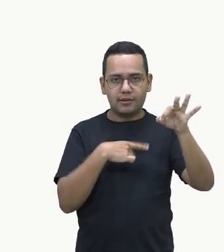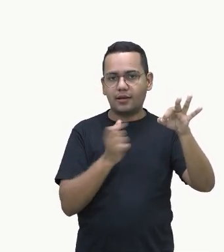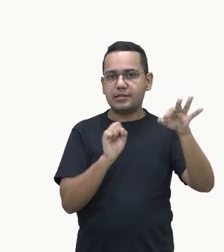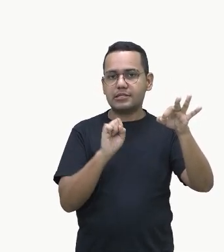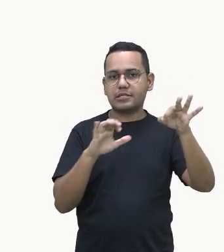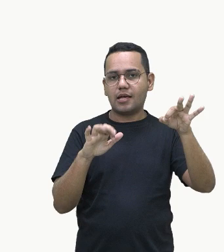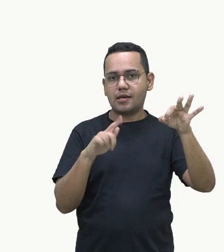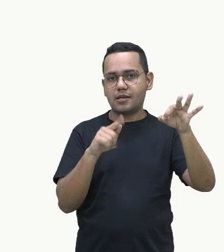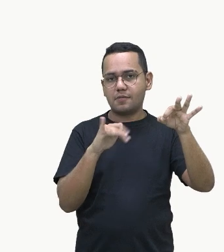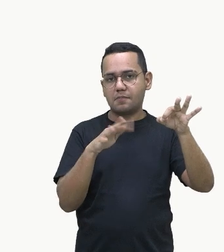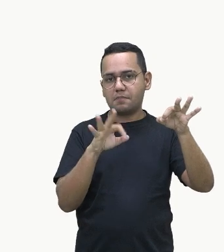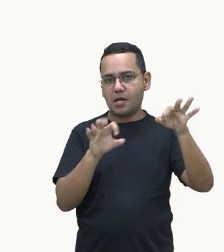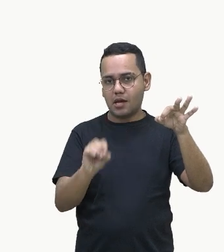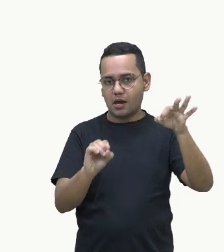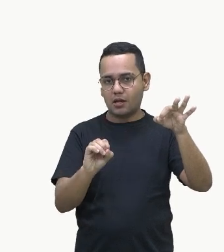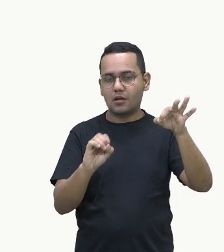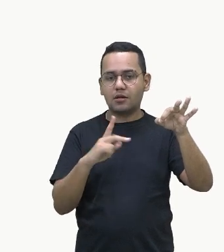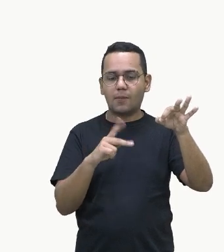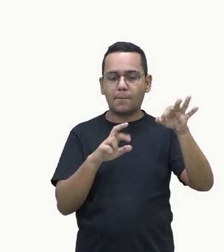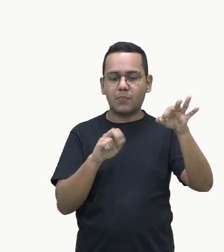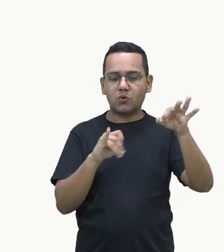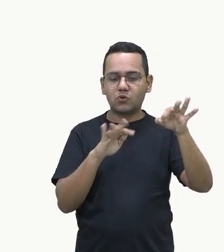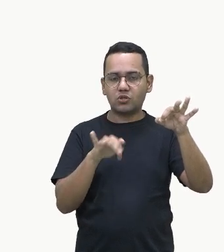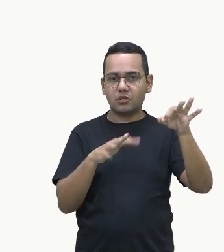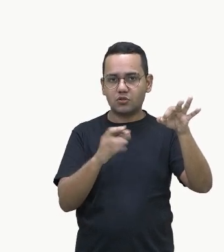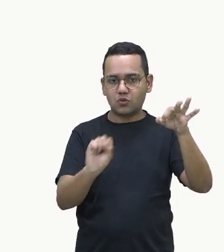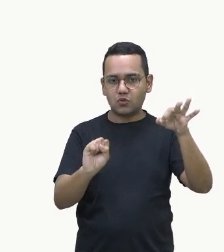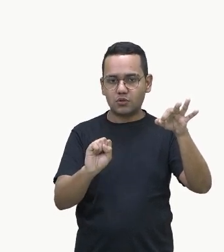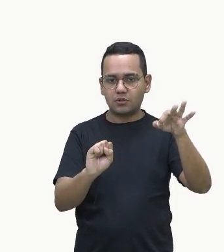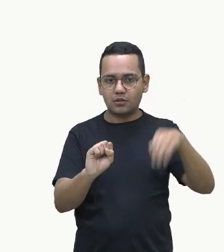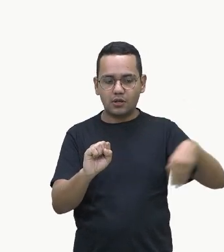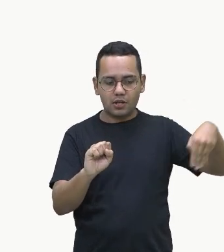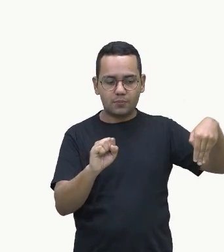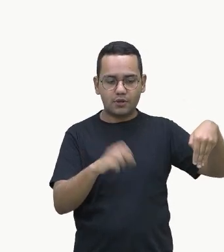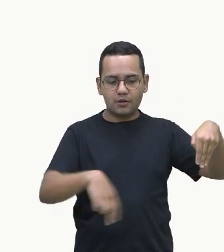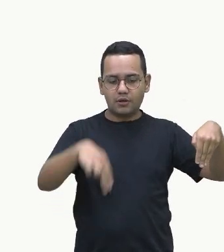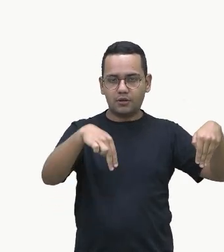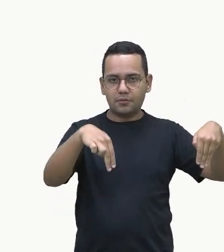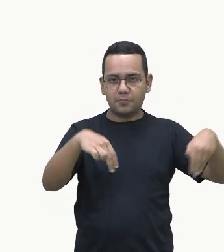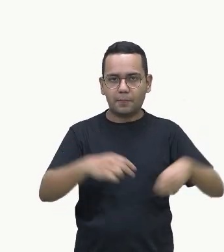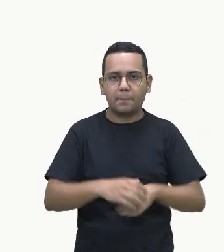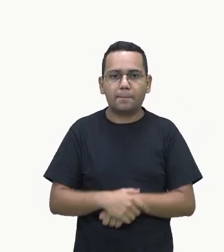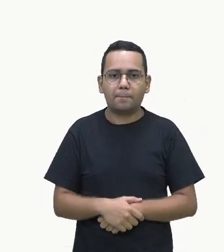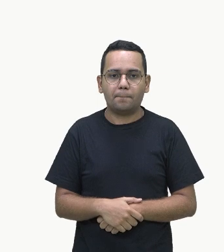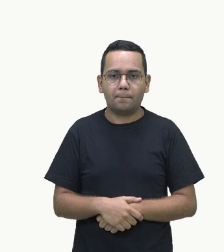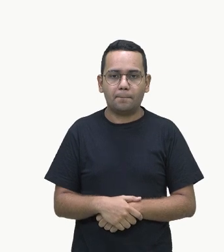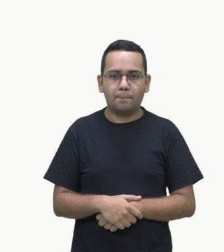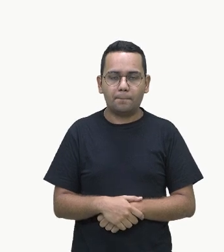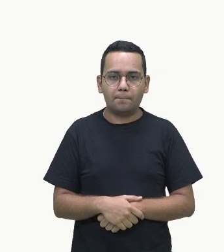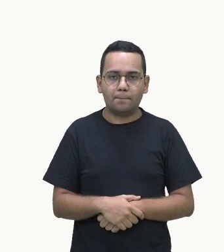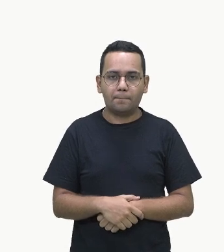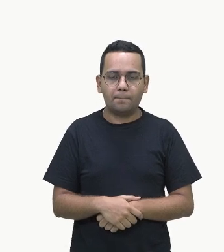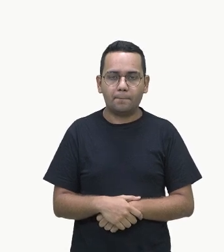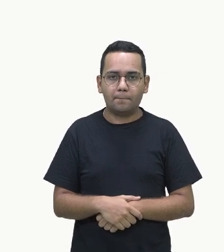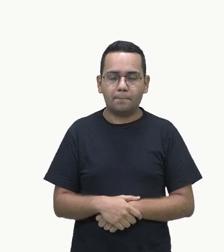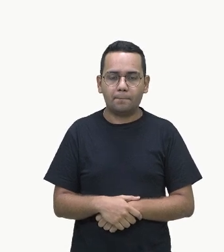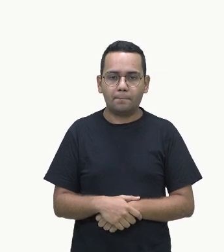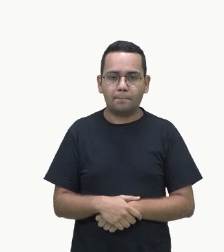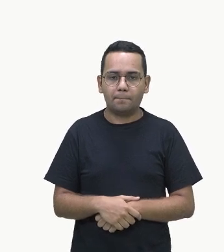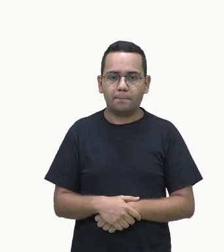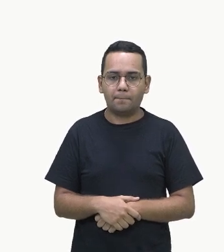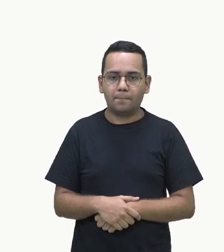de projeção. Então, aqui vai ser M e aqui vai ser N. Perceba que se você